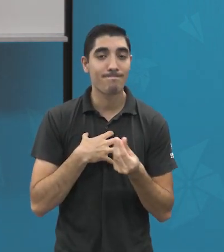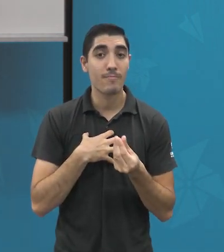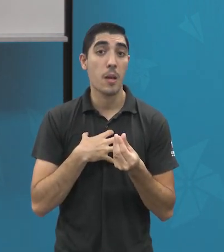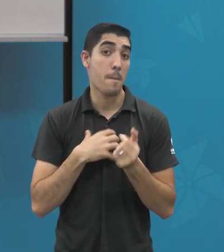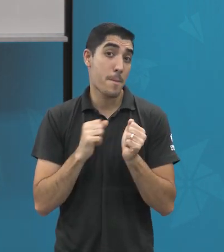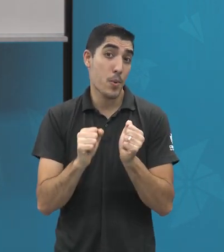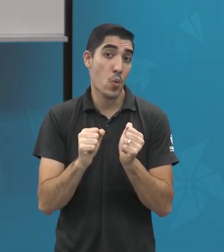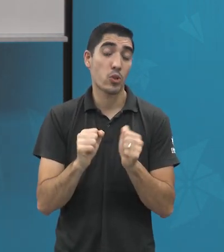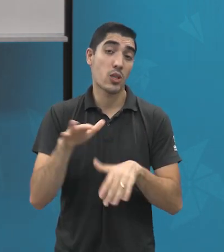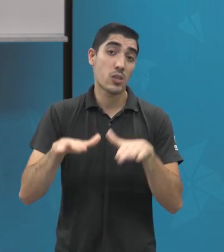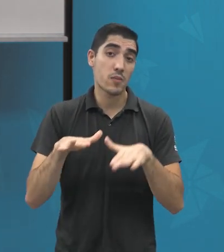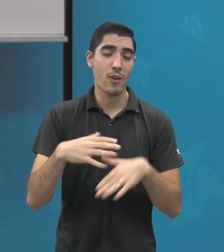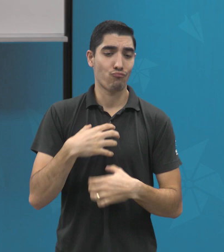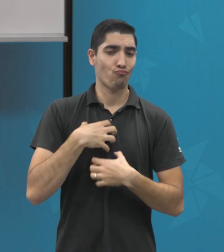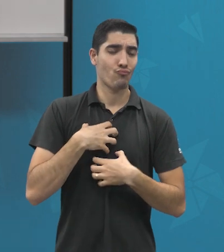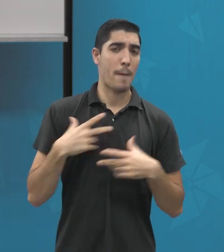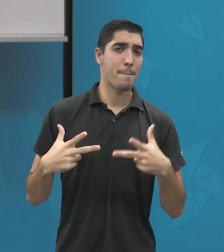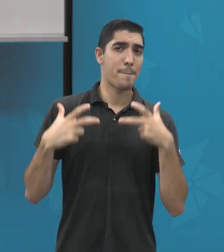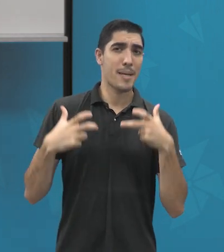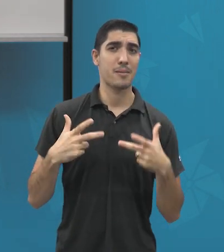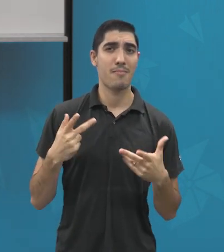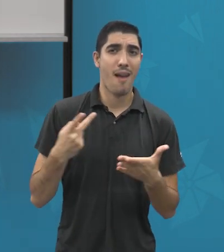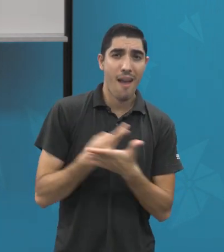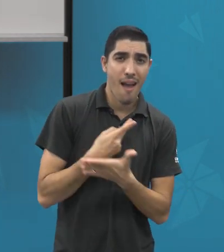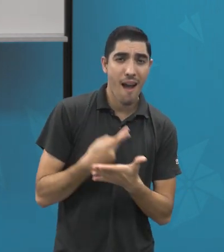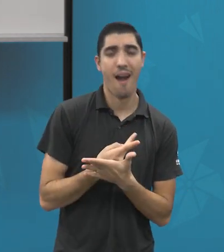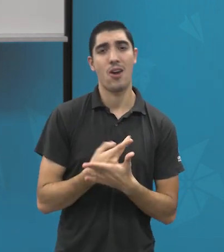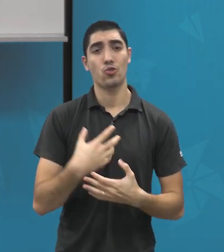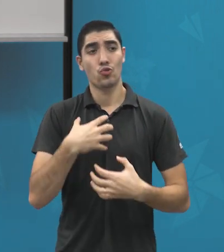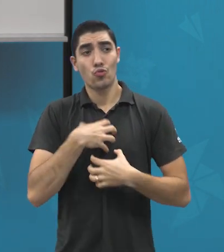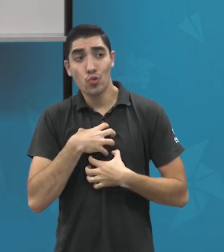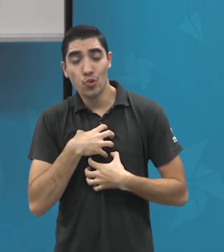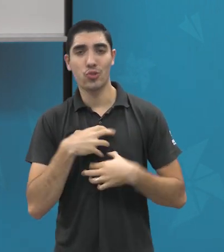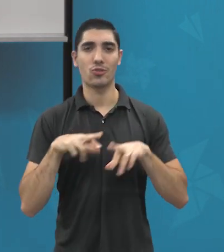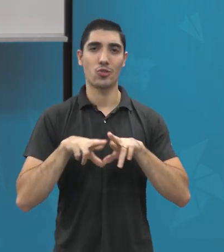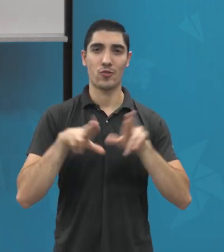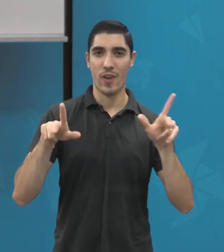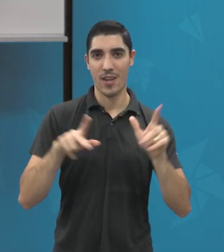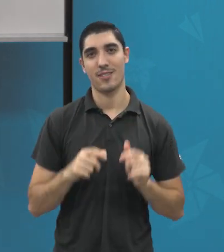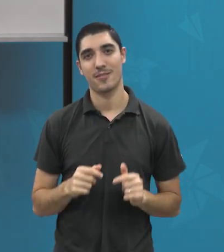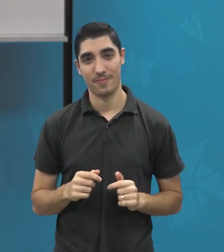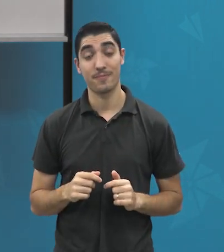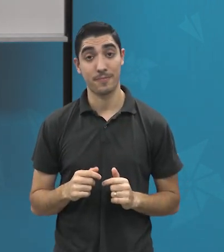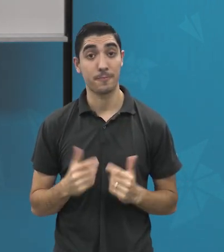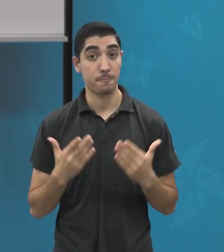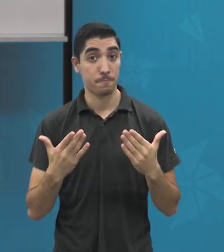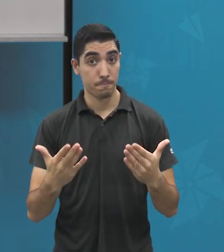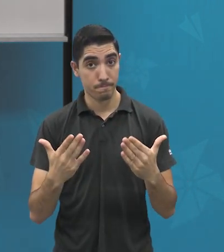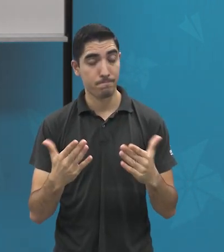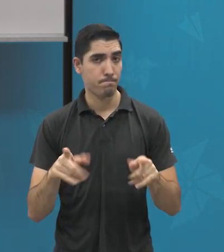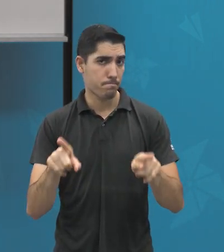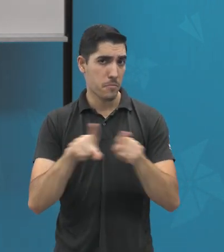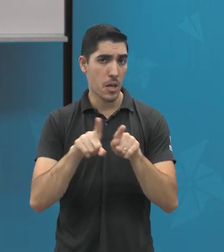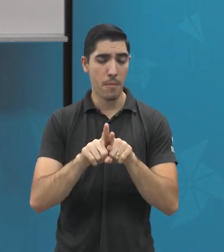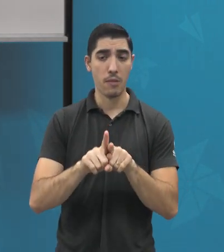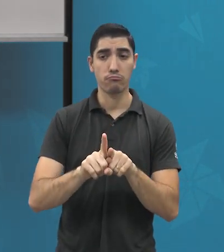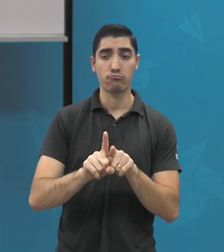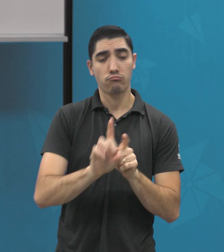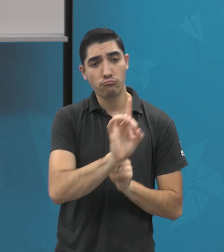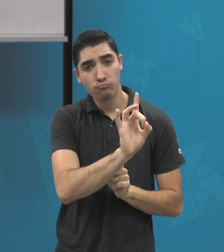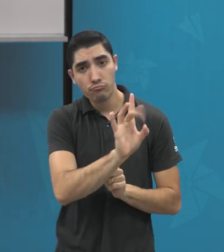si mesmo, às outras pessoas, a isso que nós estamos chamando de mundo e até mesmo aquilo que eles vão